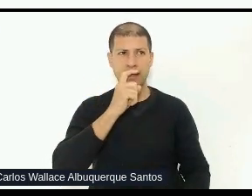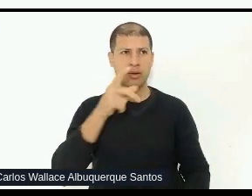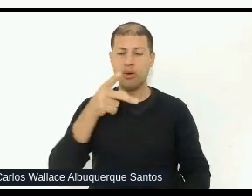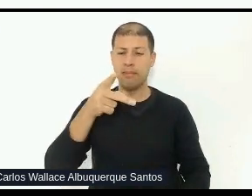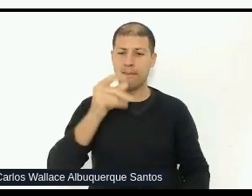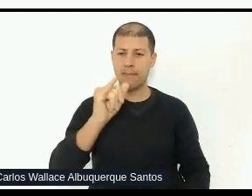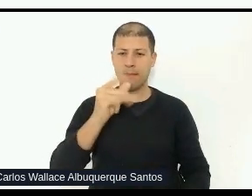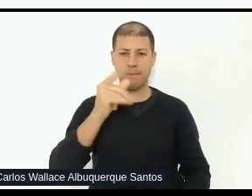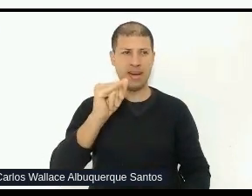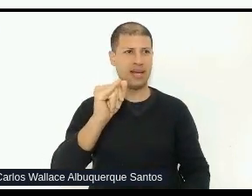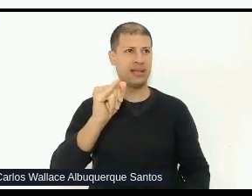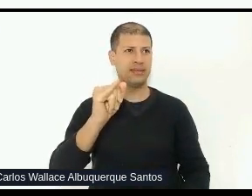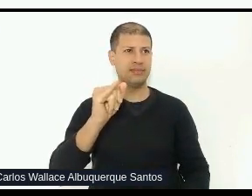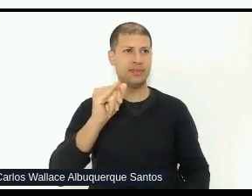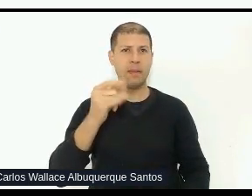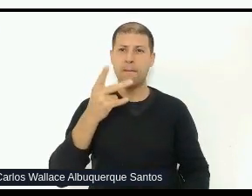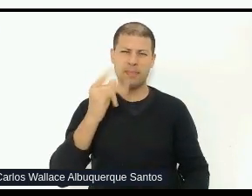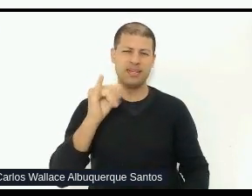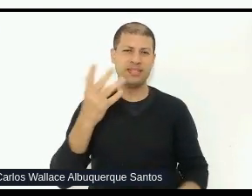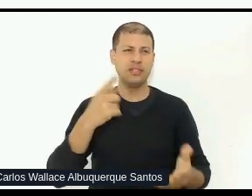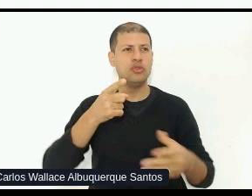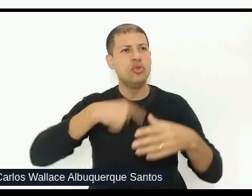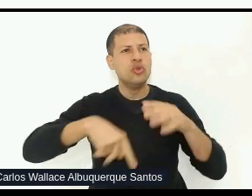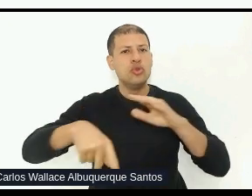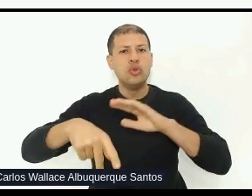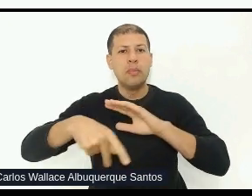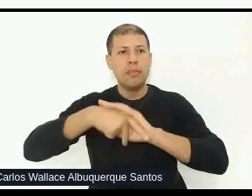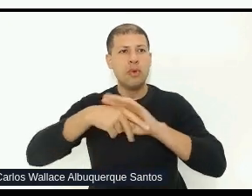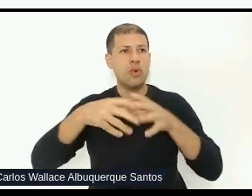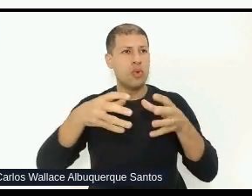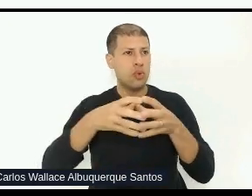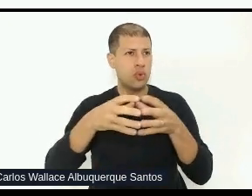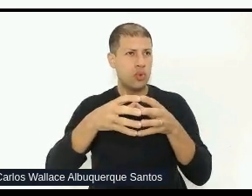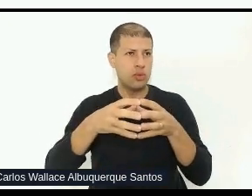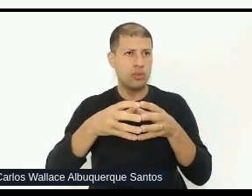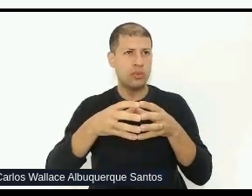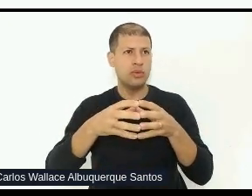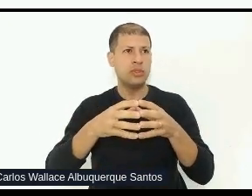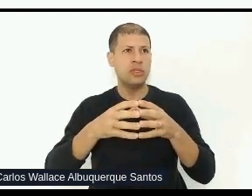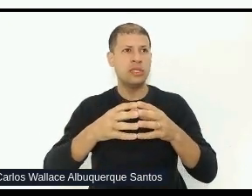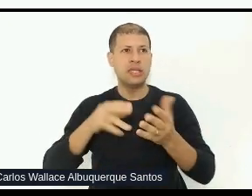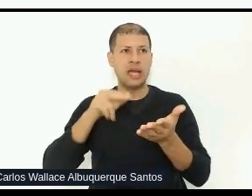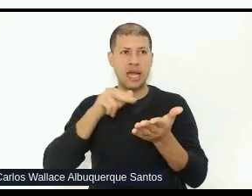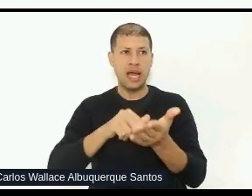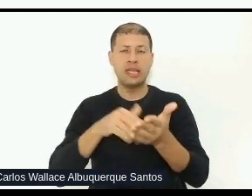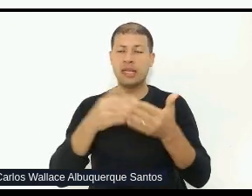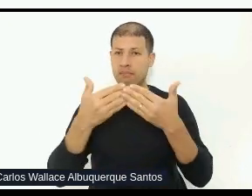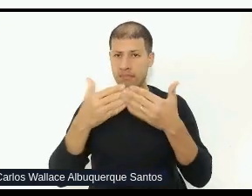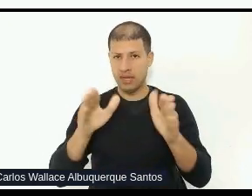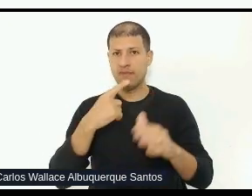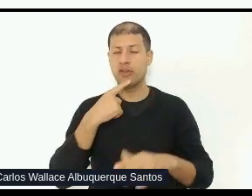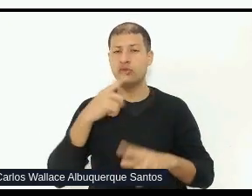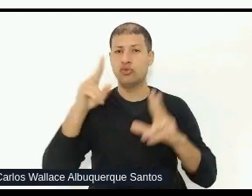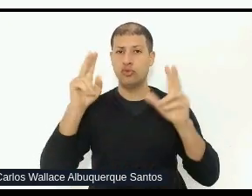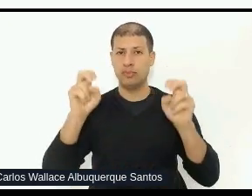e nós dois somos desse grupo, e nessa carta aberta escrevemos sobre